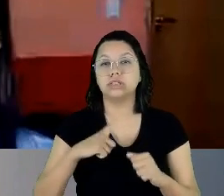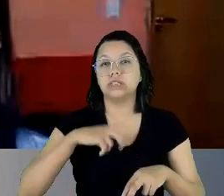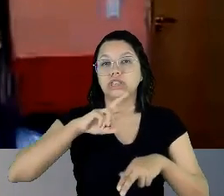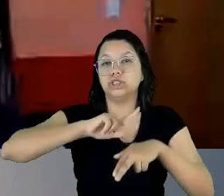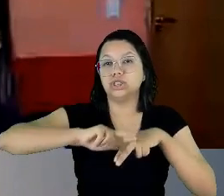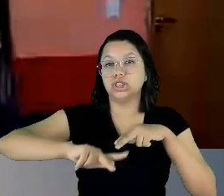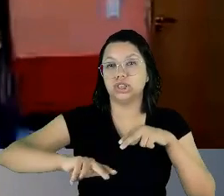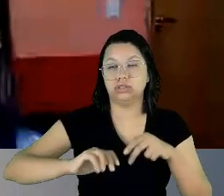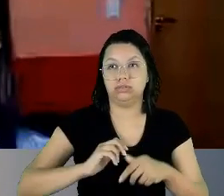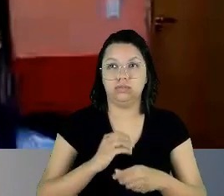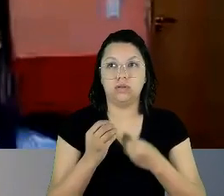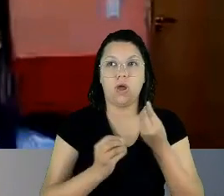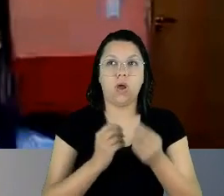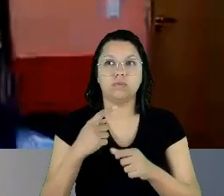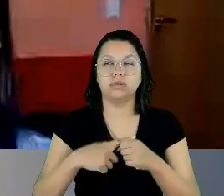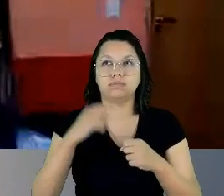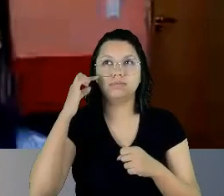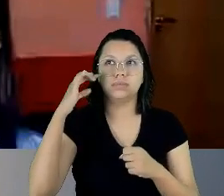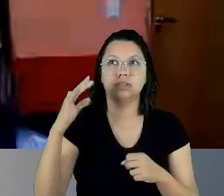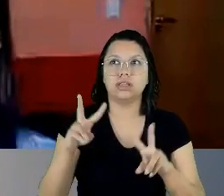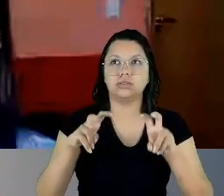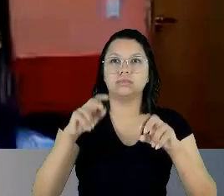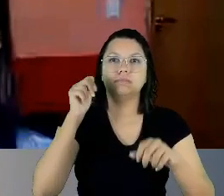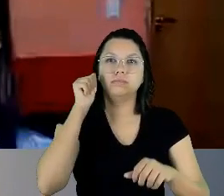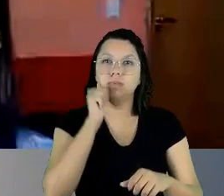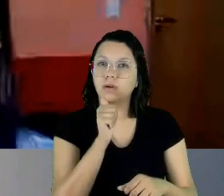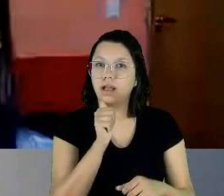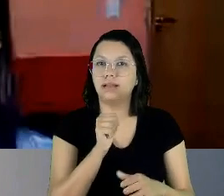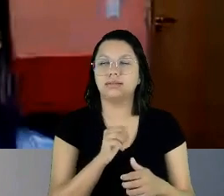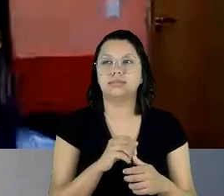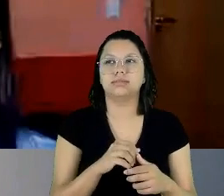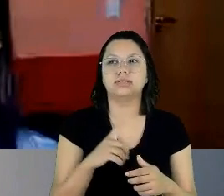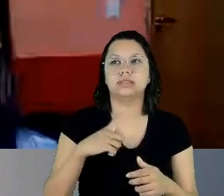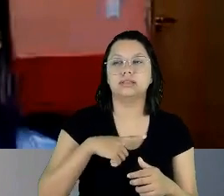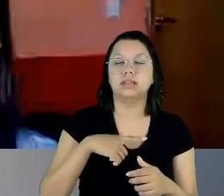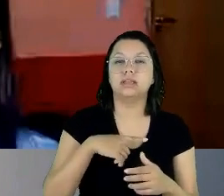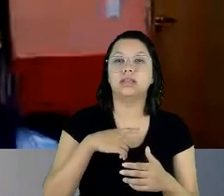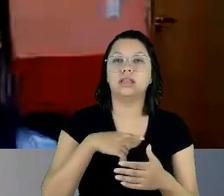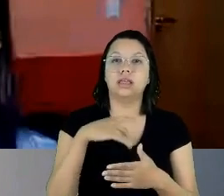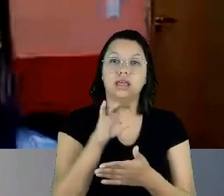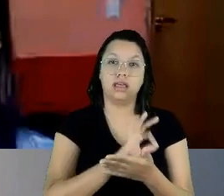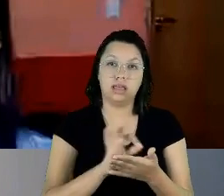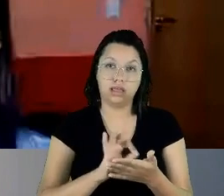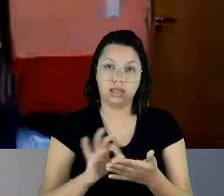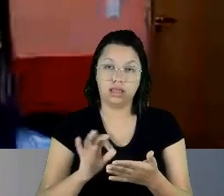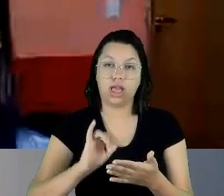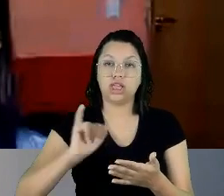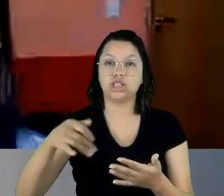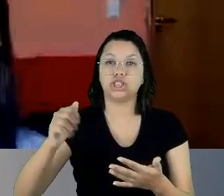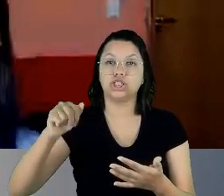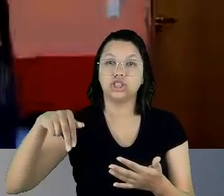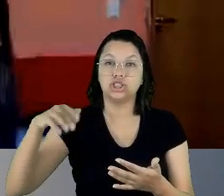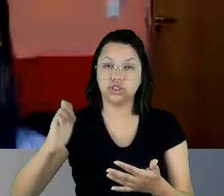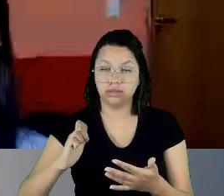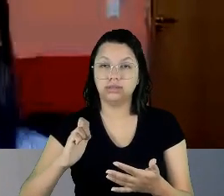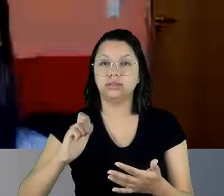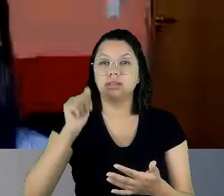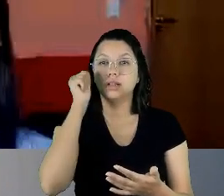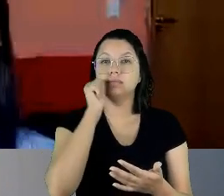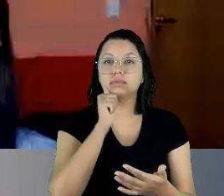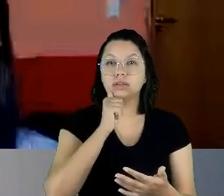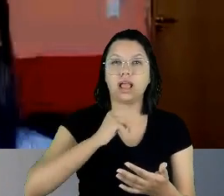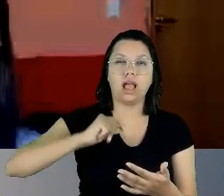ter gênero, como que as cidades podem ser pensadas para as mulheres. Tem uma autora, né, a Jane Scott, que enfim, já é